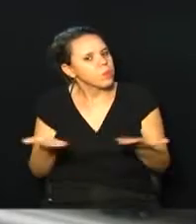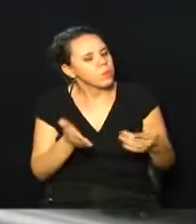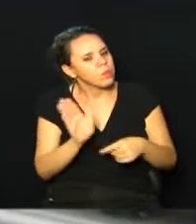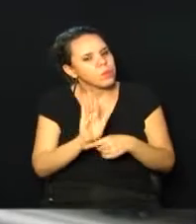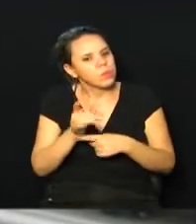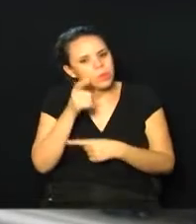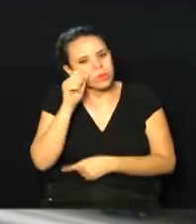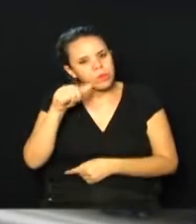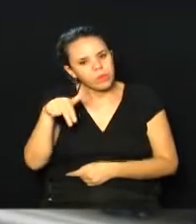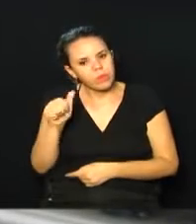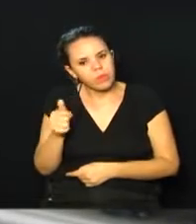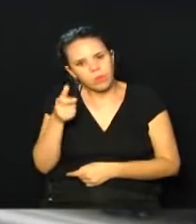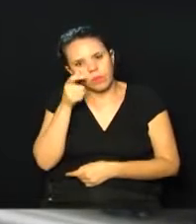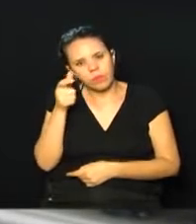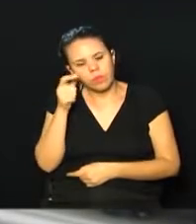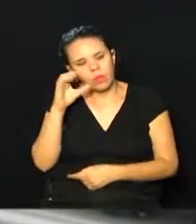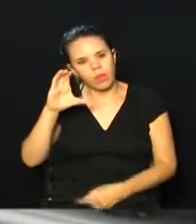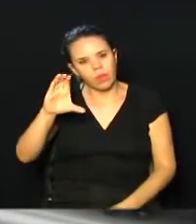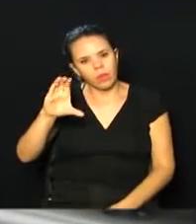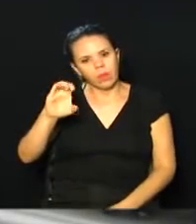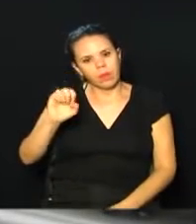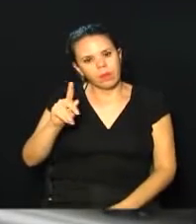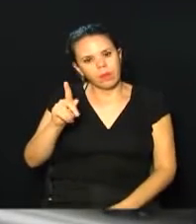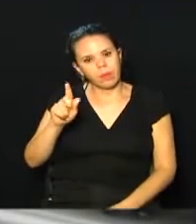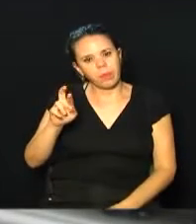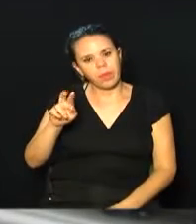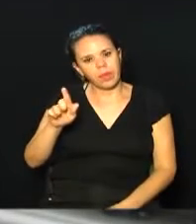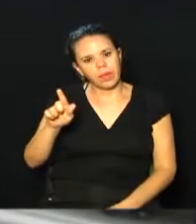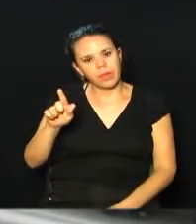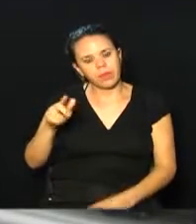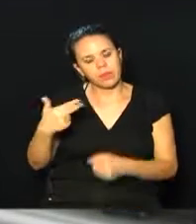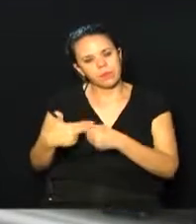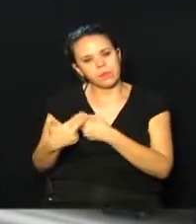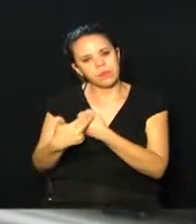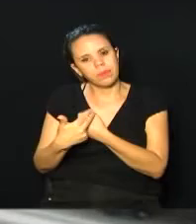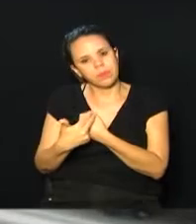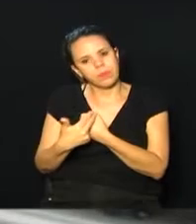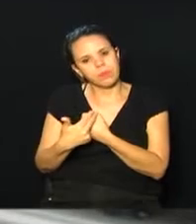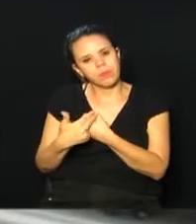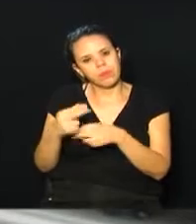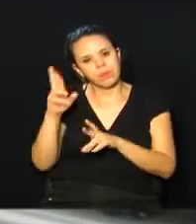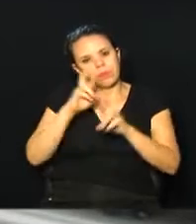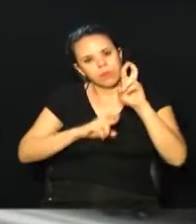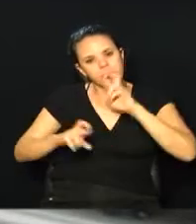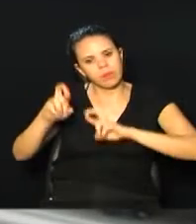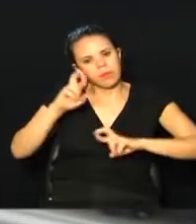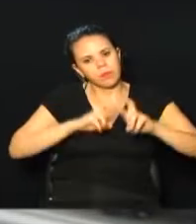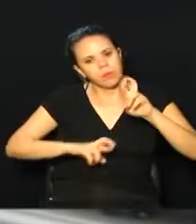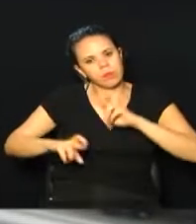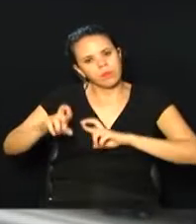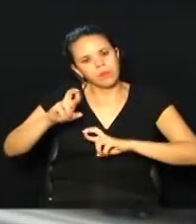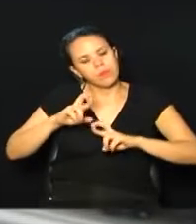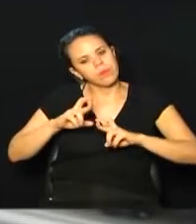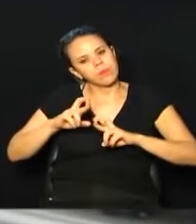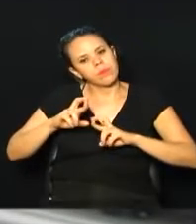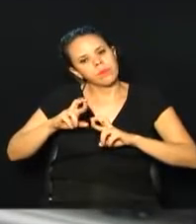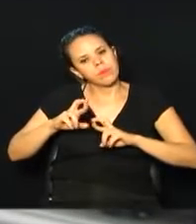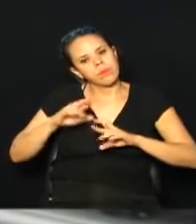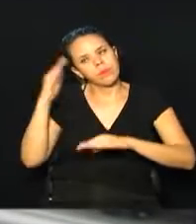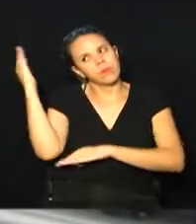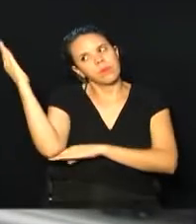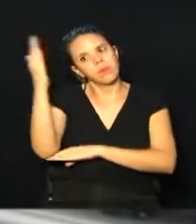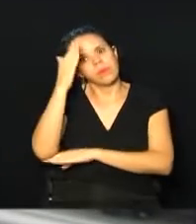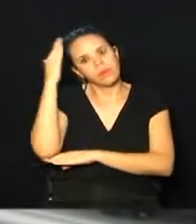da Ana Ávila, do CEPAGRE, da Unicamp, que faz todo esse monitoramento aí do tempo,